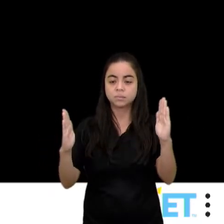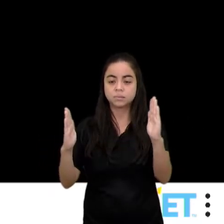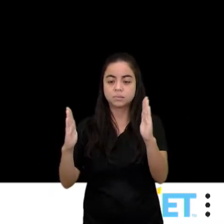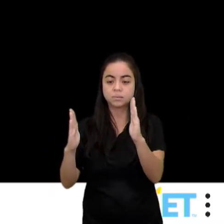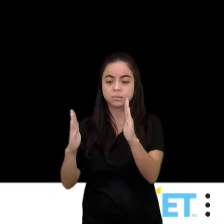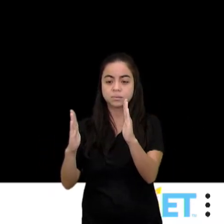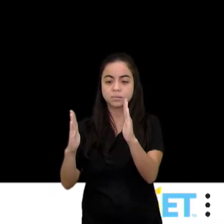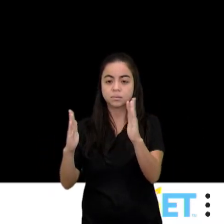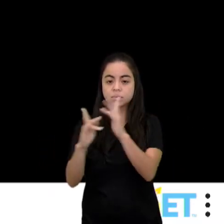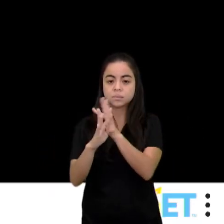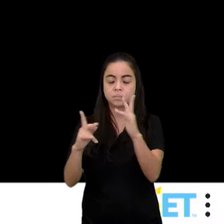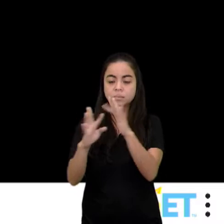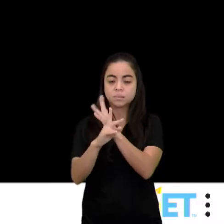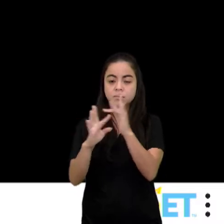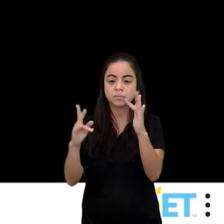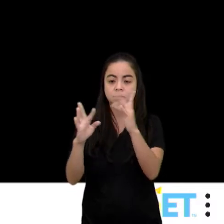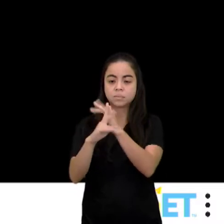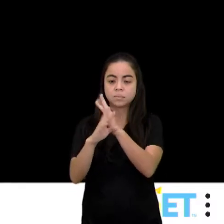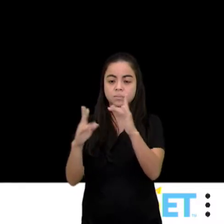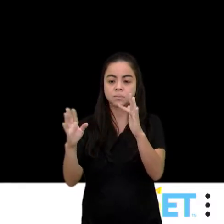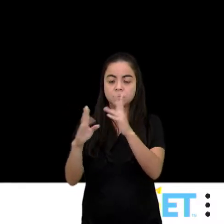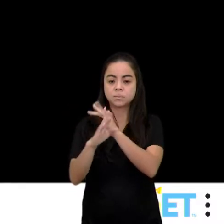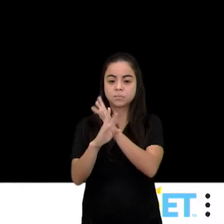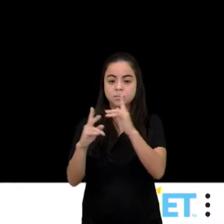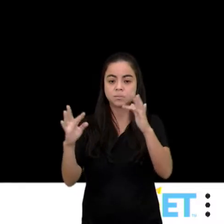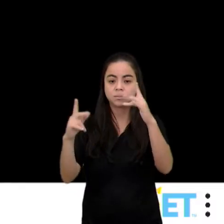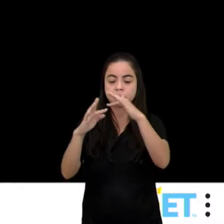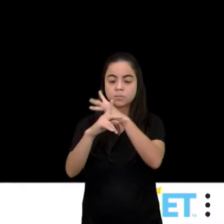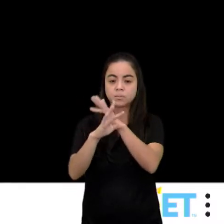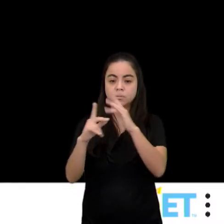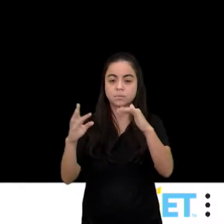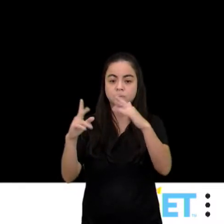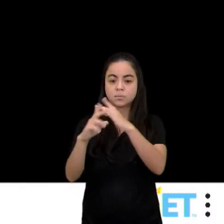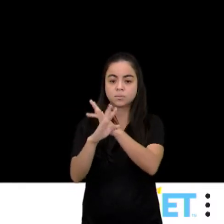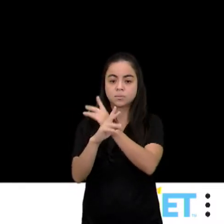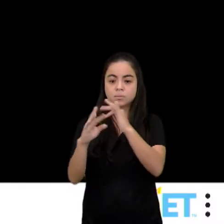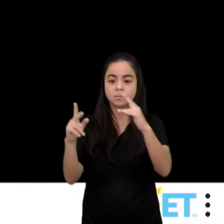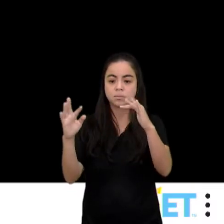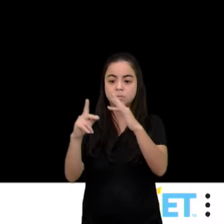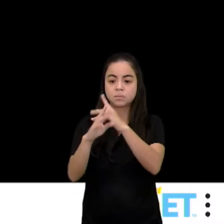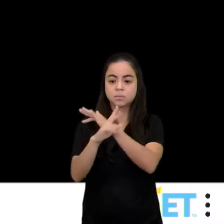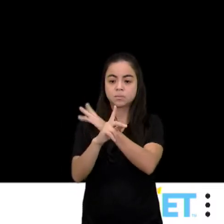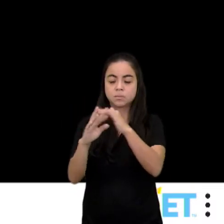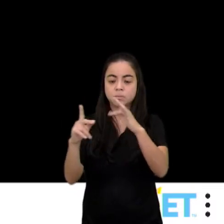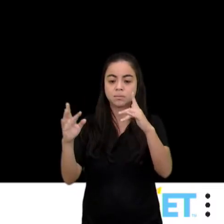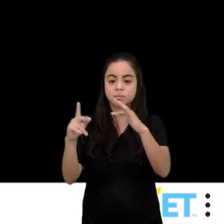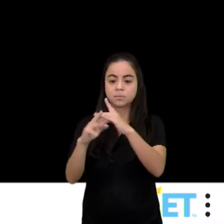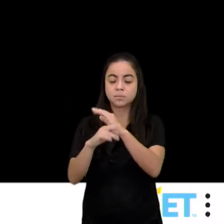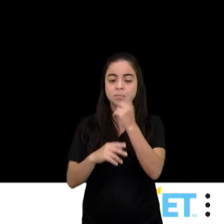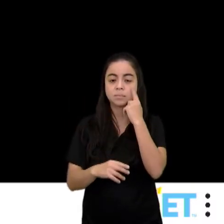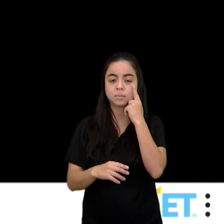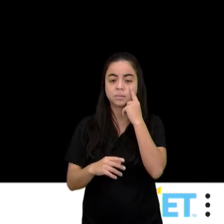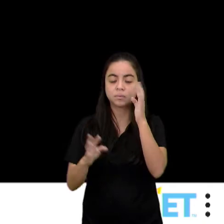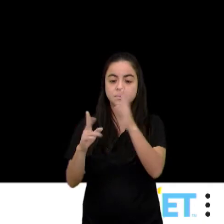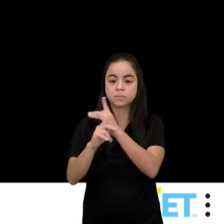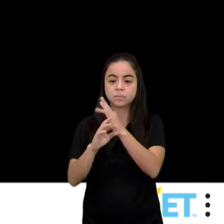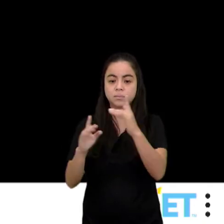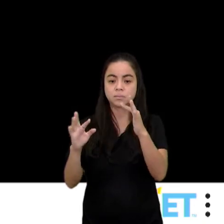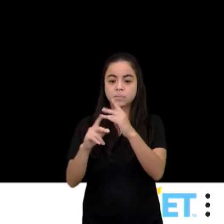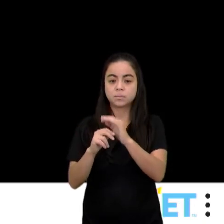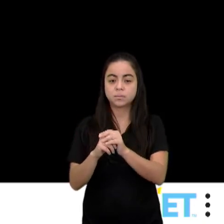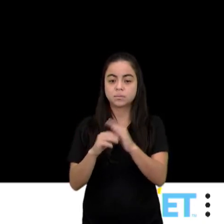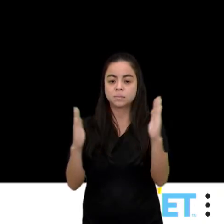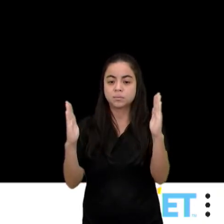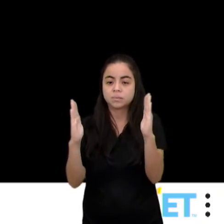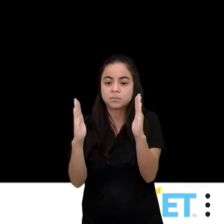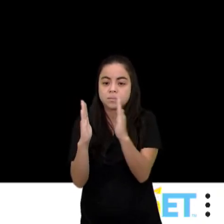você aperta aqui, ó, as bolinhas, dá uma olhada na pressão que tá acontecendo lá, ó. Quando você mexe aqui no volume, olha o que